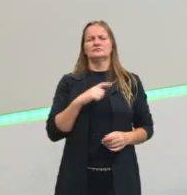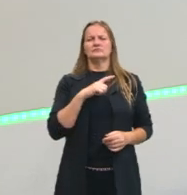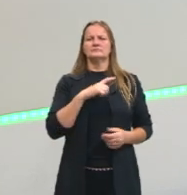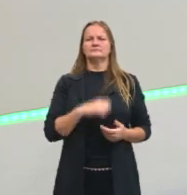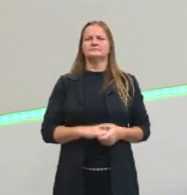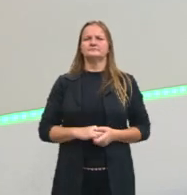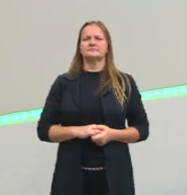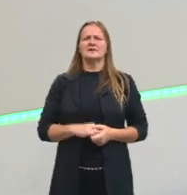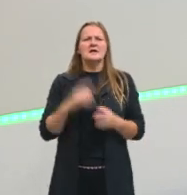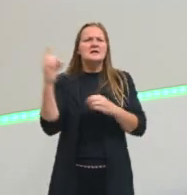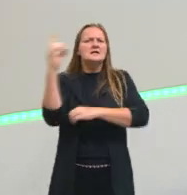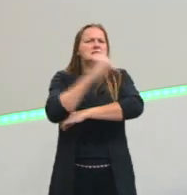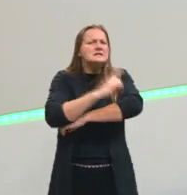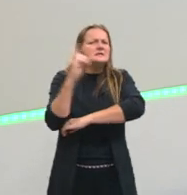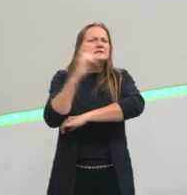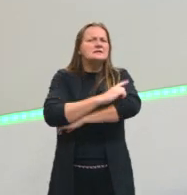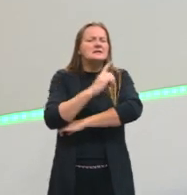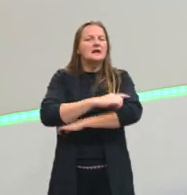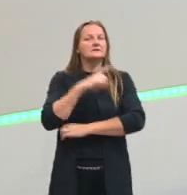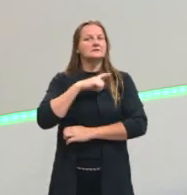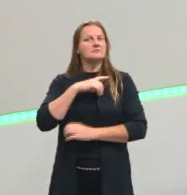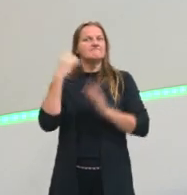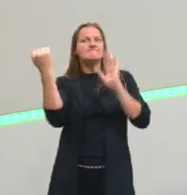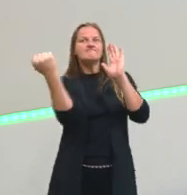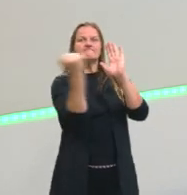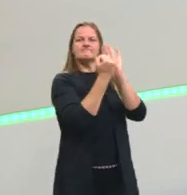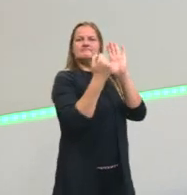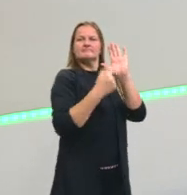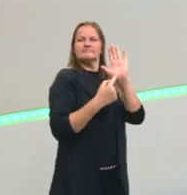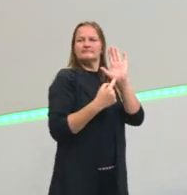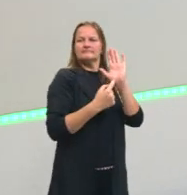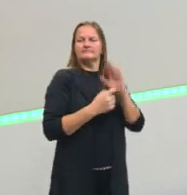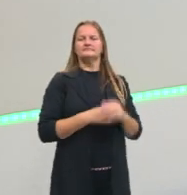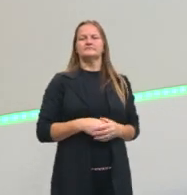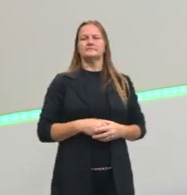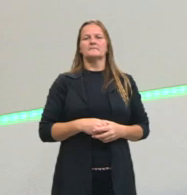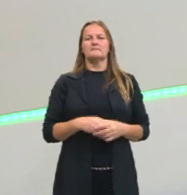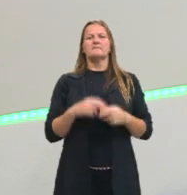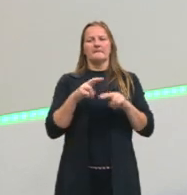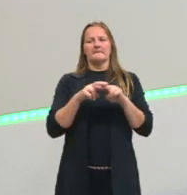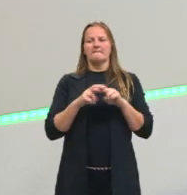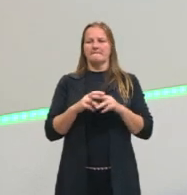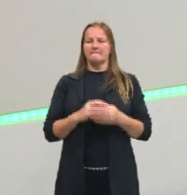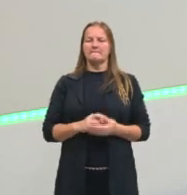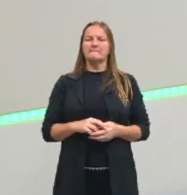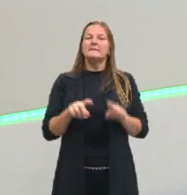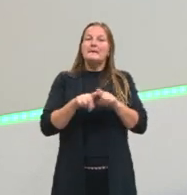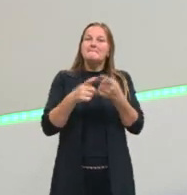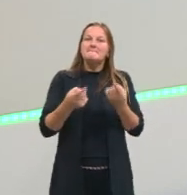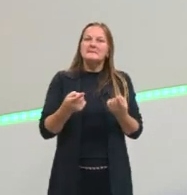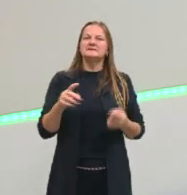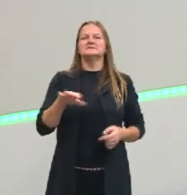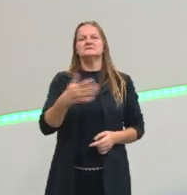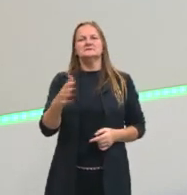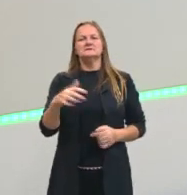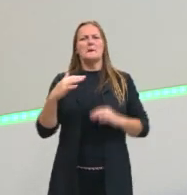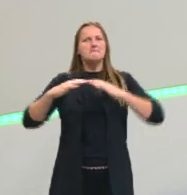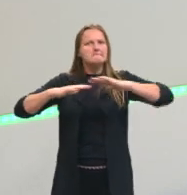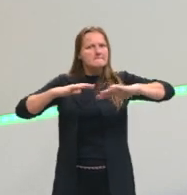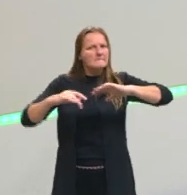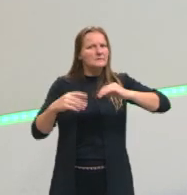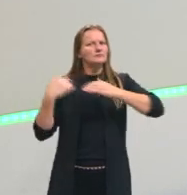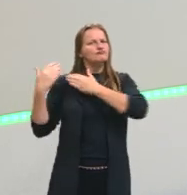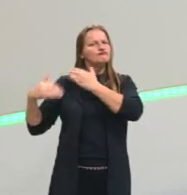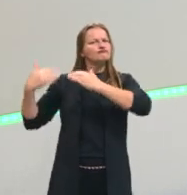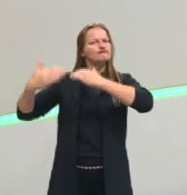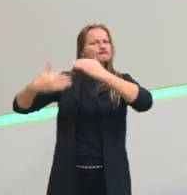as datas existe uma data que marca o ini um determinado período mas esse movimento ele já vem ocorrendo